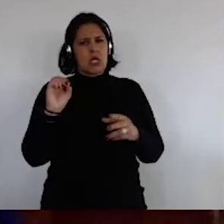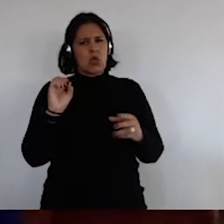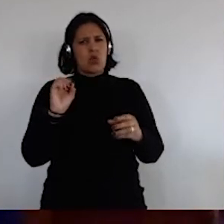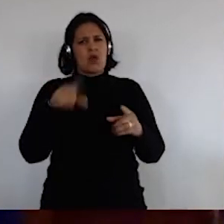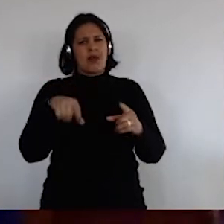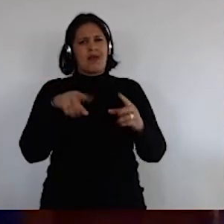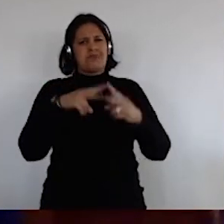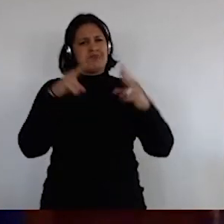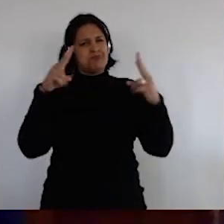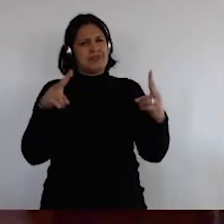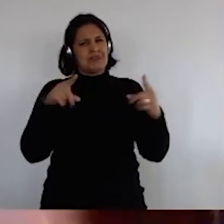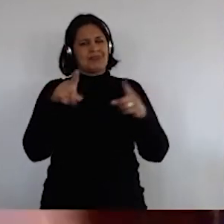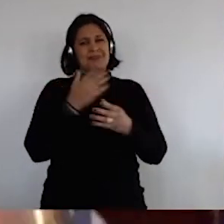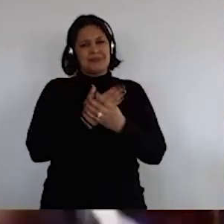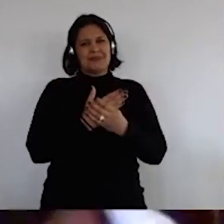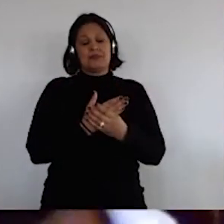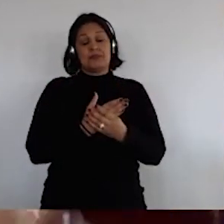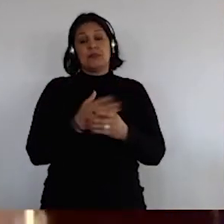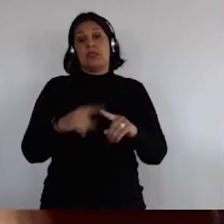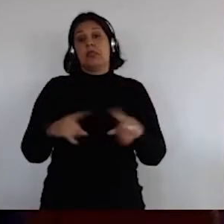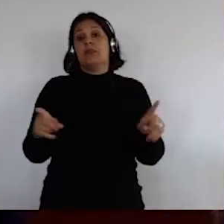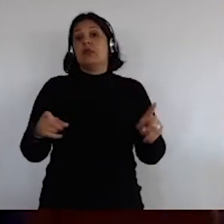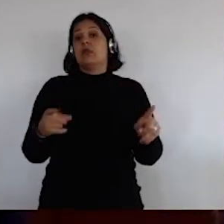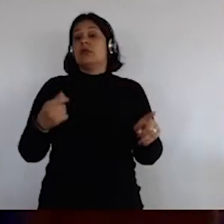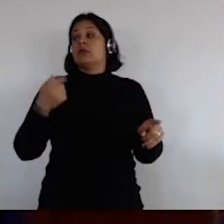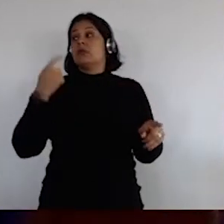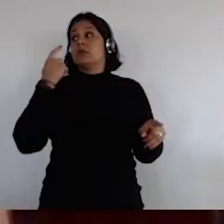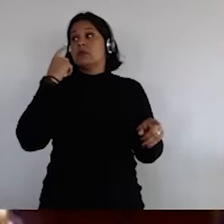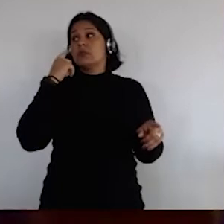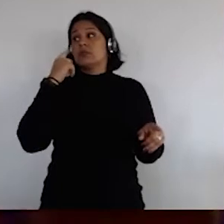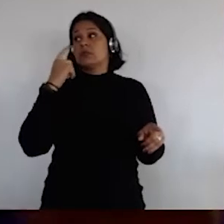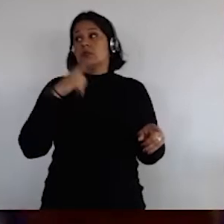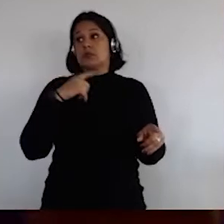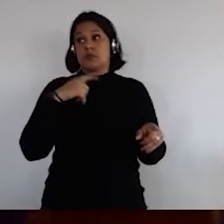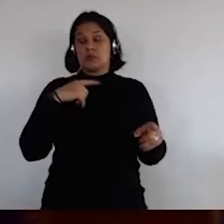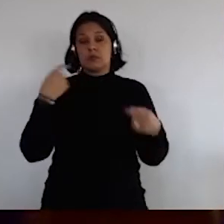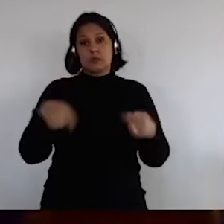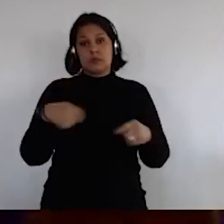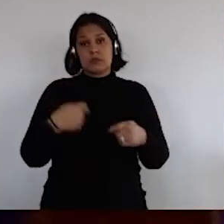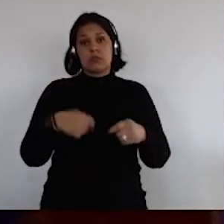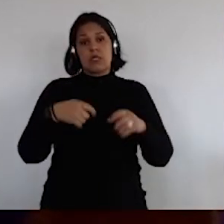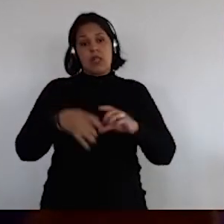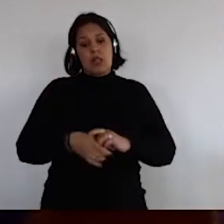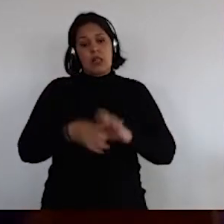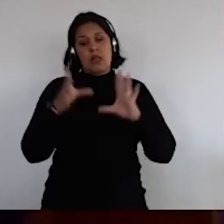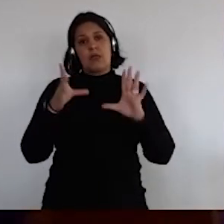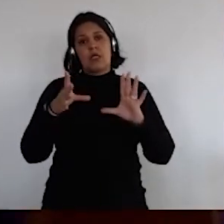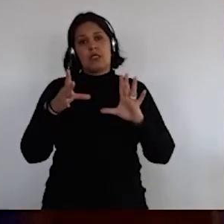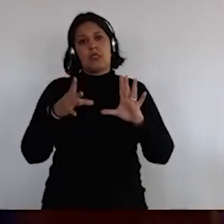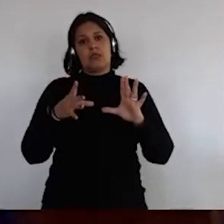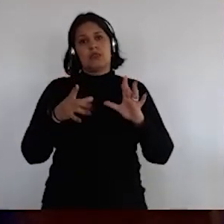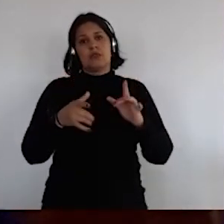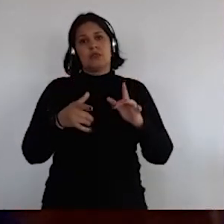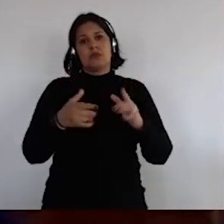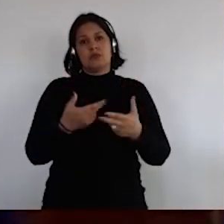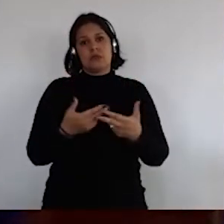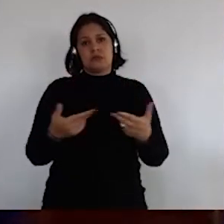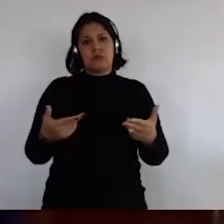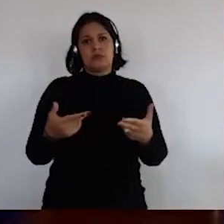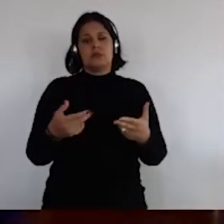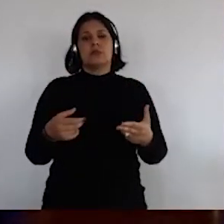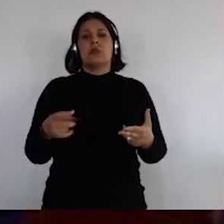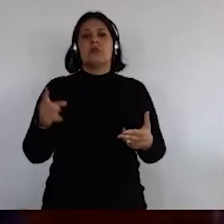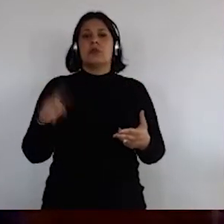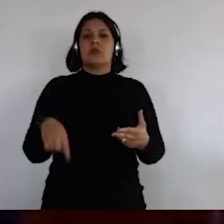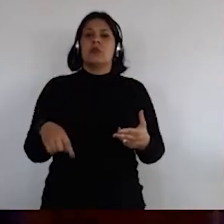temos que ter em mente, e de forma precisa, que a liberdade do exercício profissional do